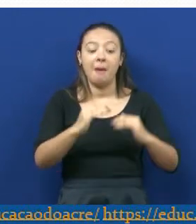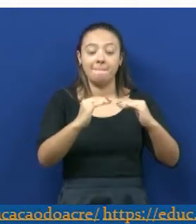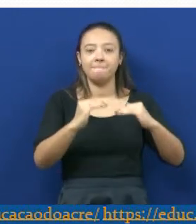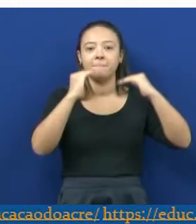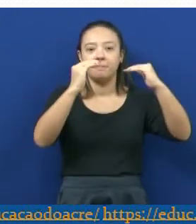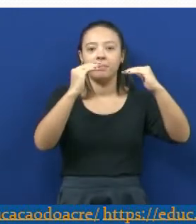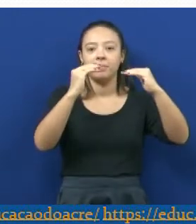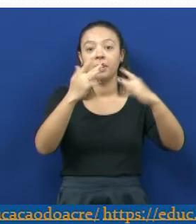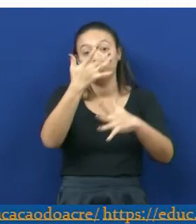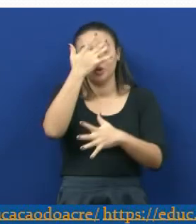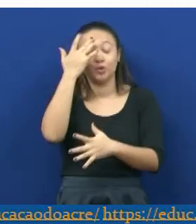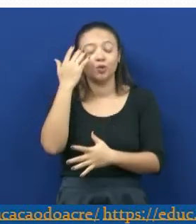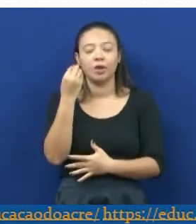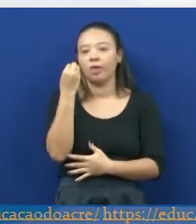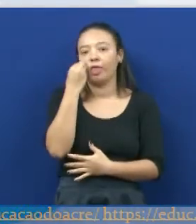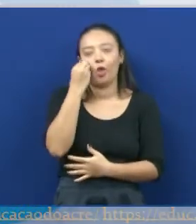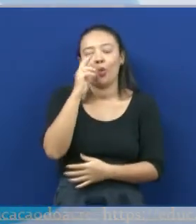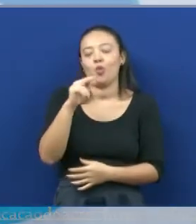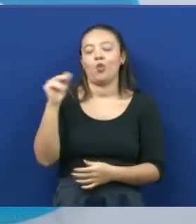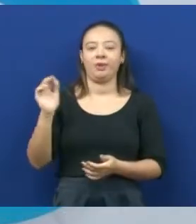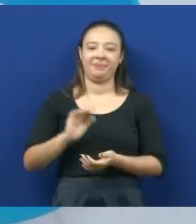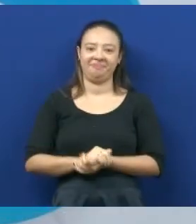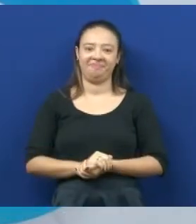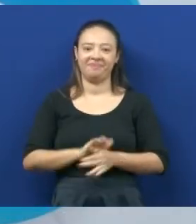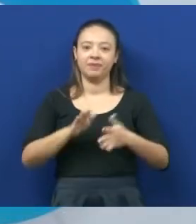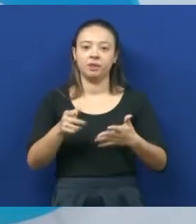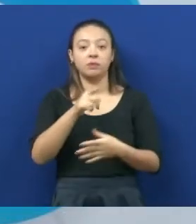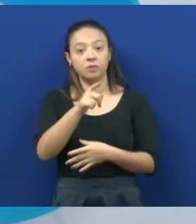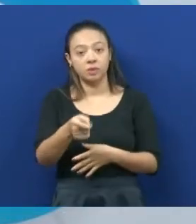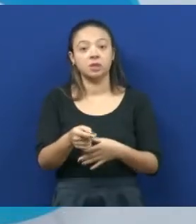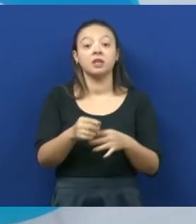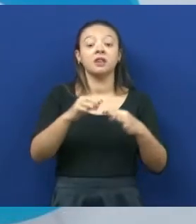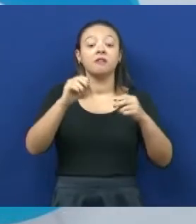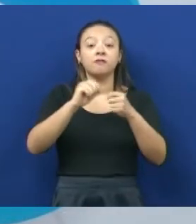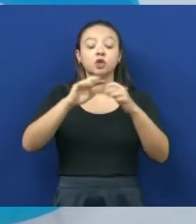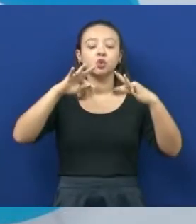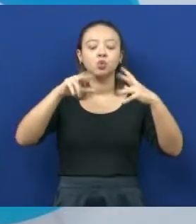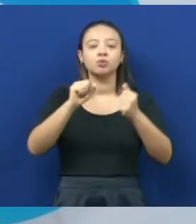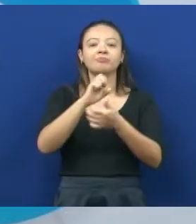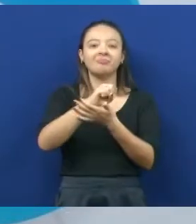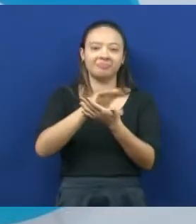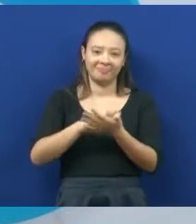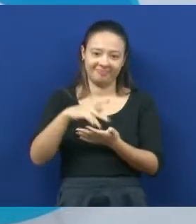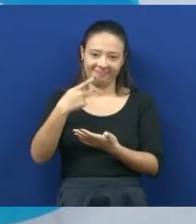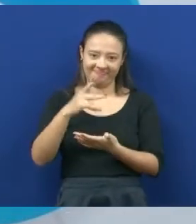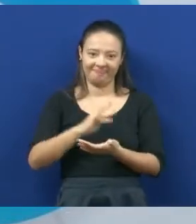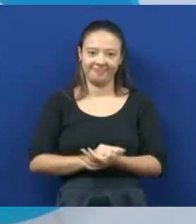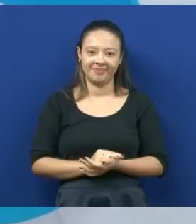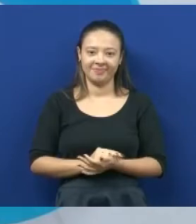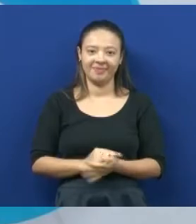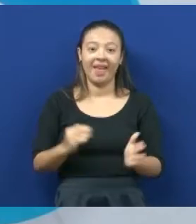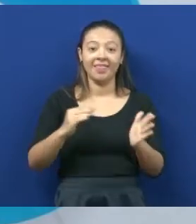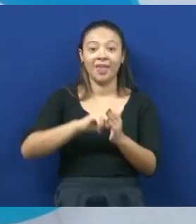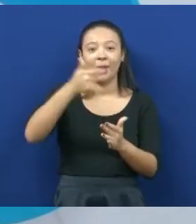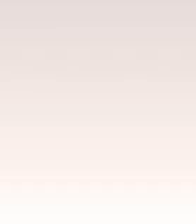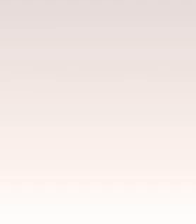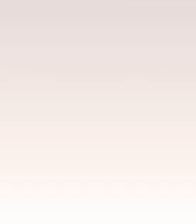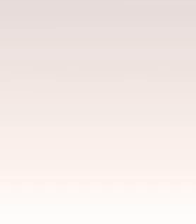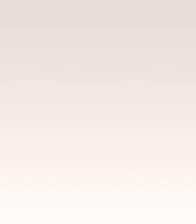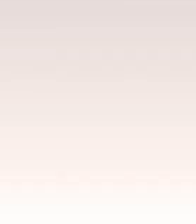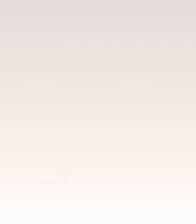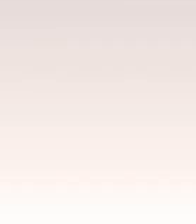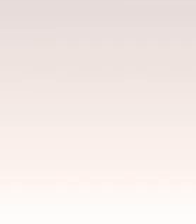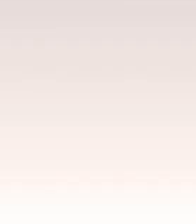não tentou. Então, que você possa realizar todas as suas atividades. E eu te espero na próxima teleaula.